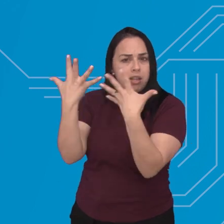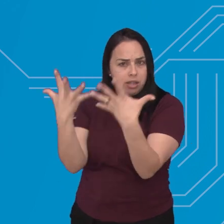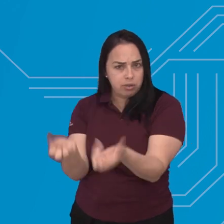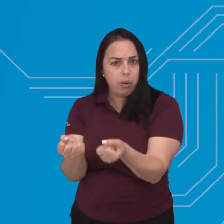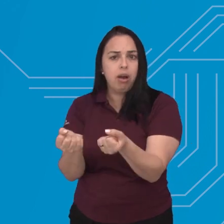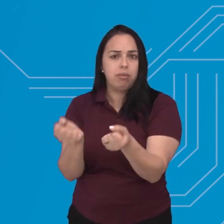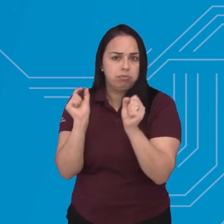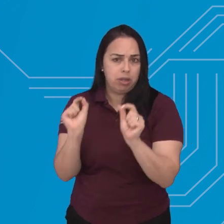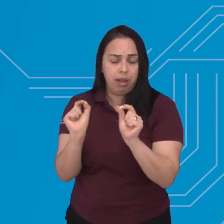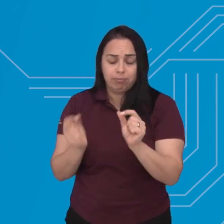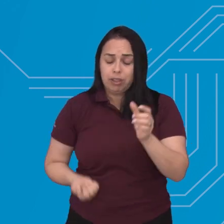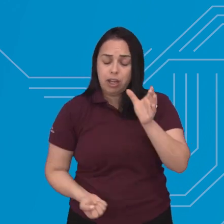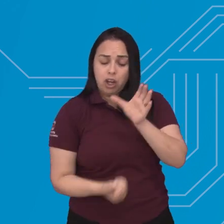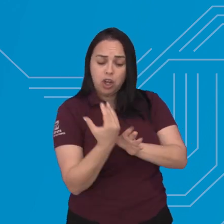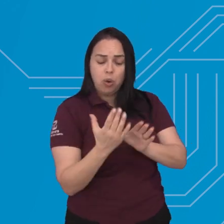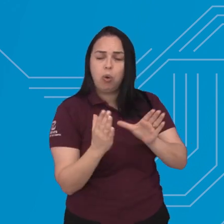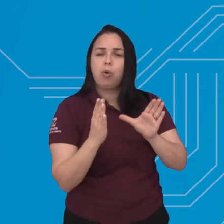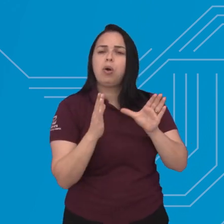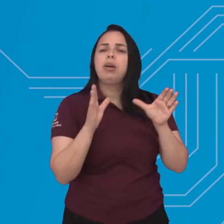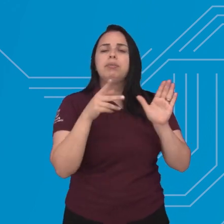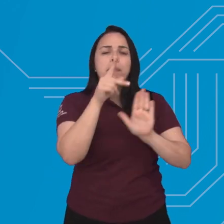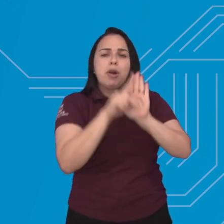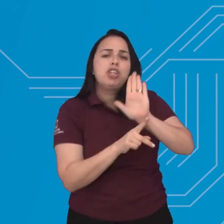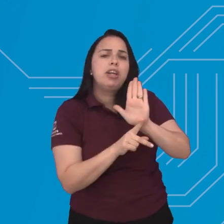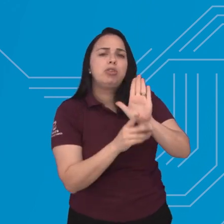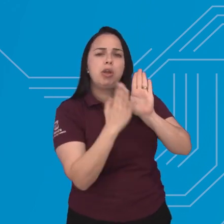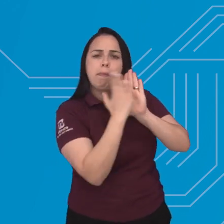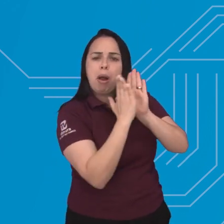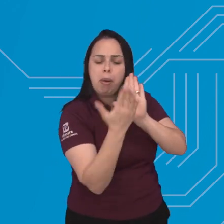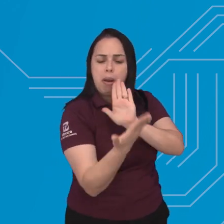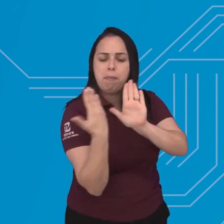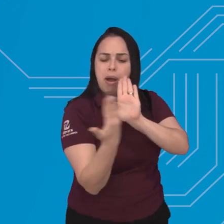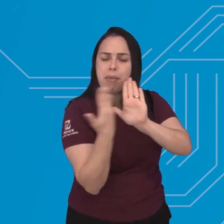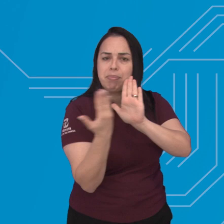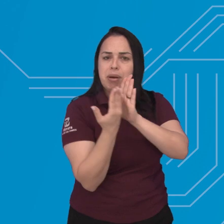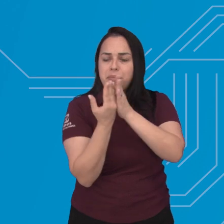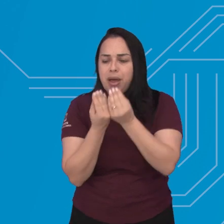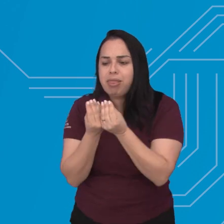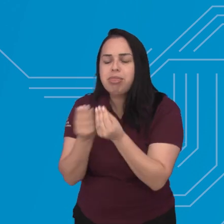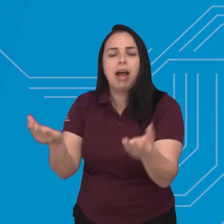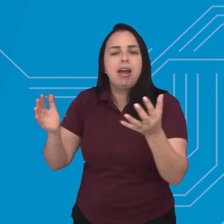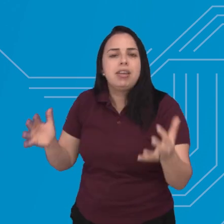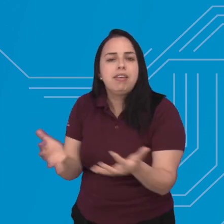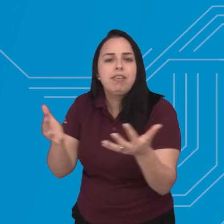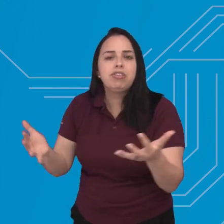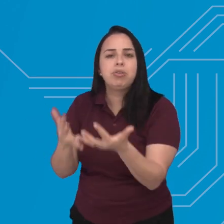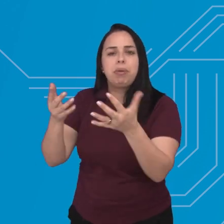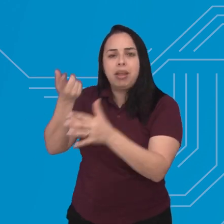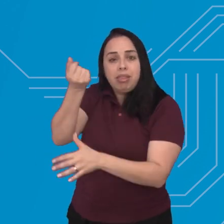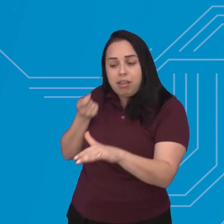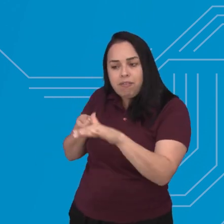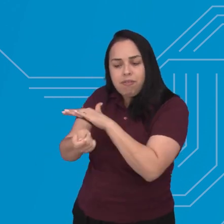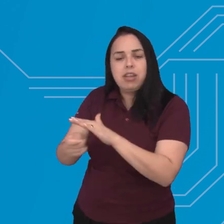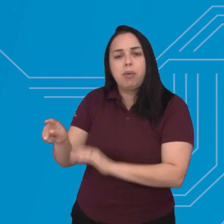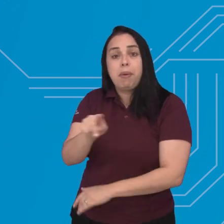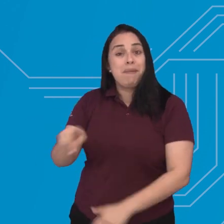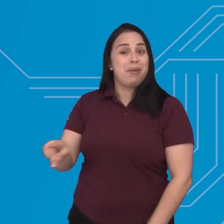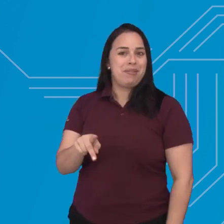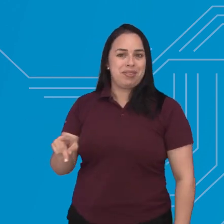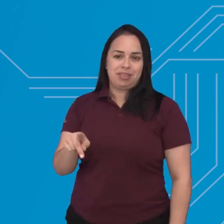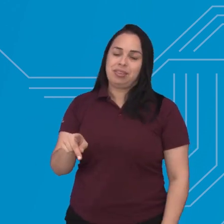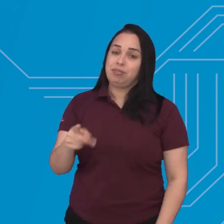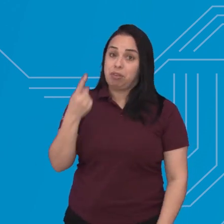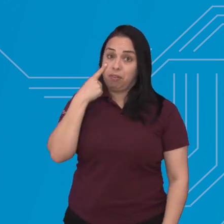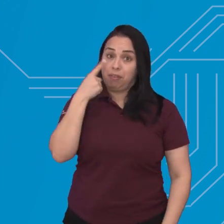Câmara Municipal criou a Biblioteca do Professor. A iniciativa é um investimento na capacitação dos profissionais